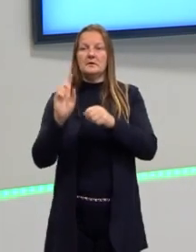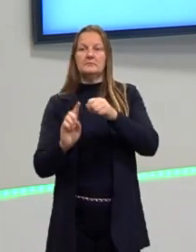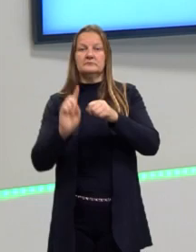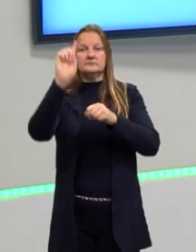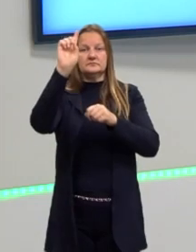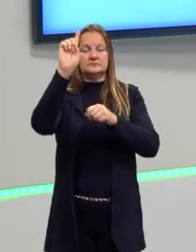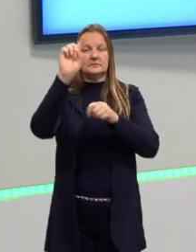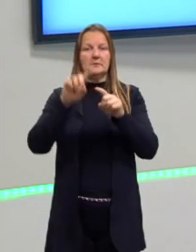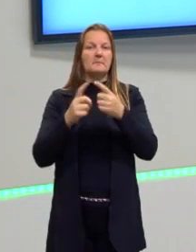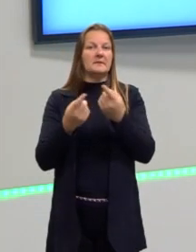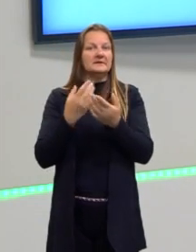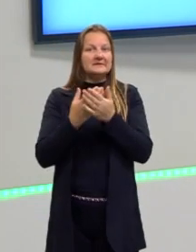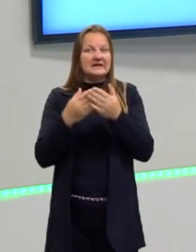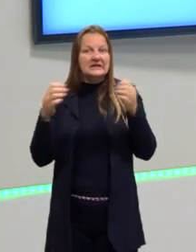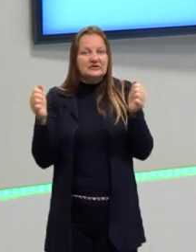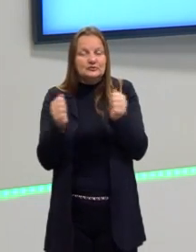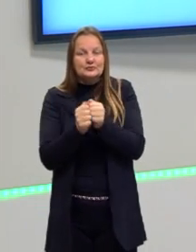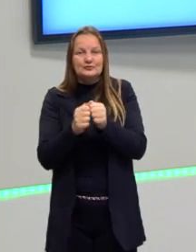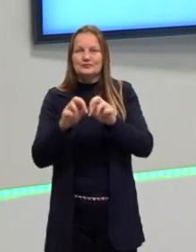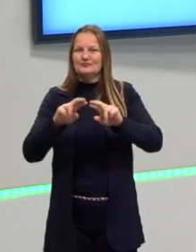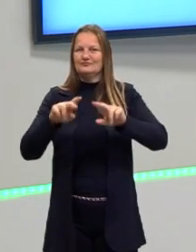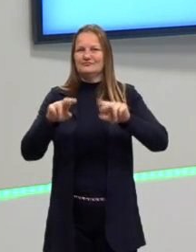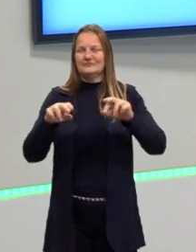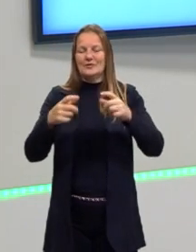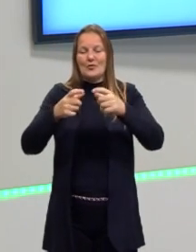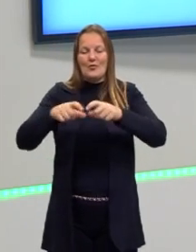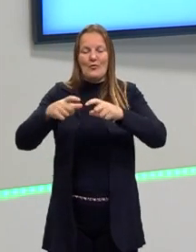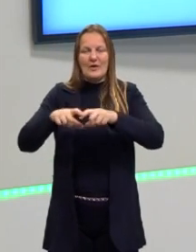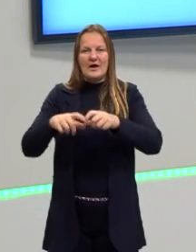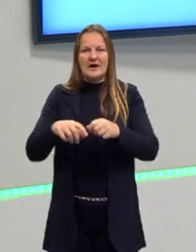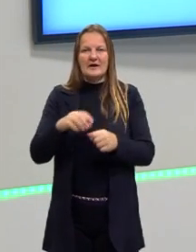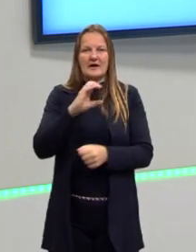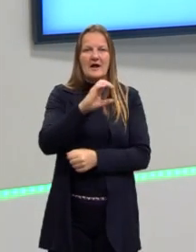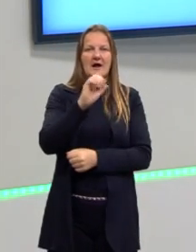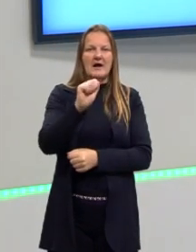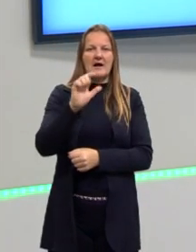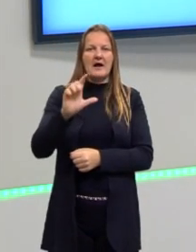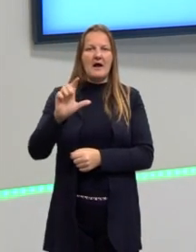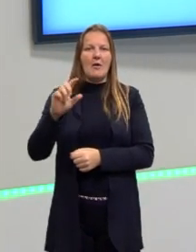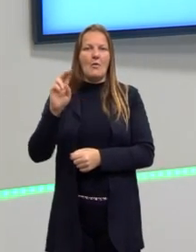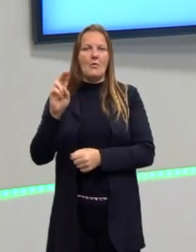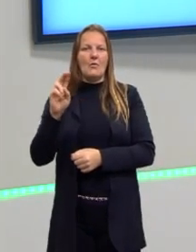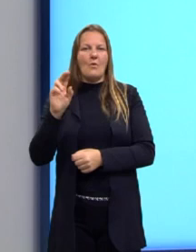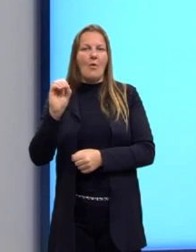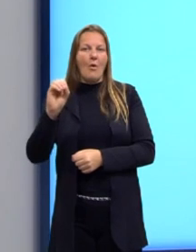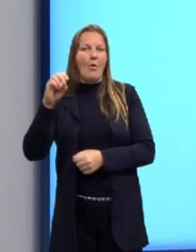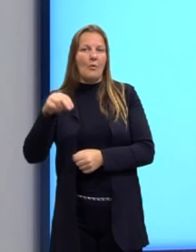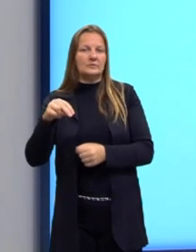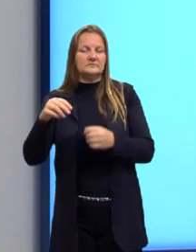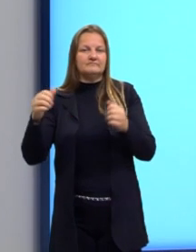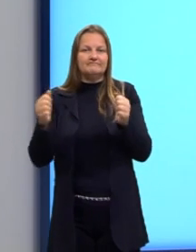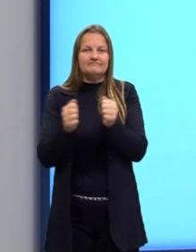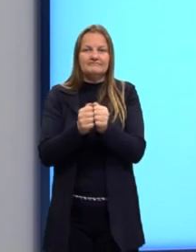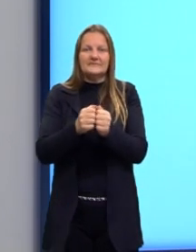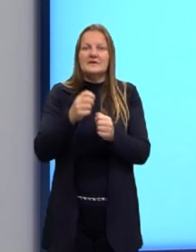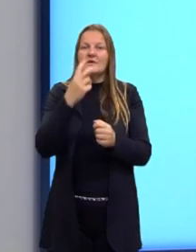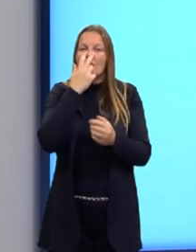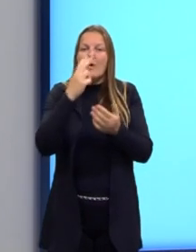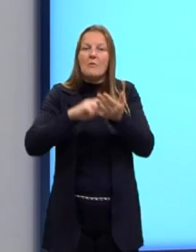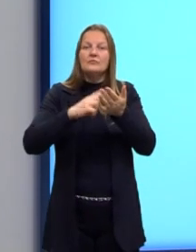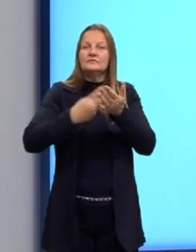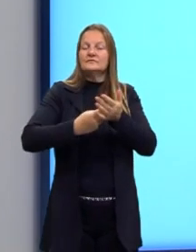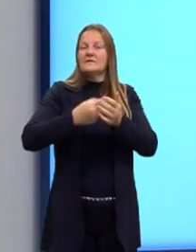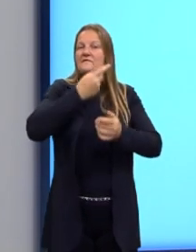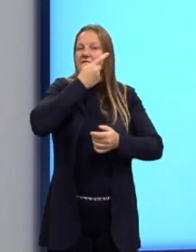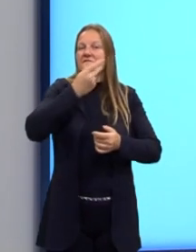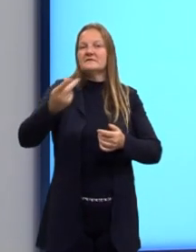Sim a gente estuda mas essas são preposições de lugar é um pouquinho diferente do que agregar uma preposição a